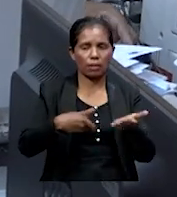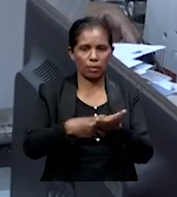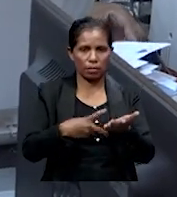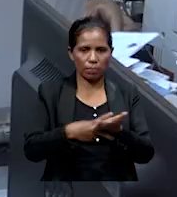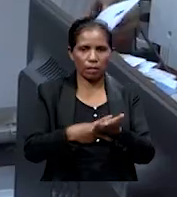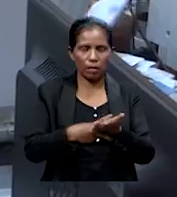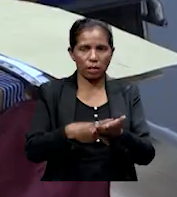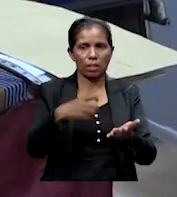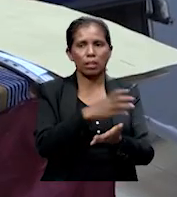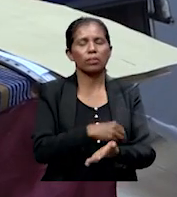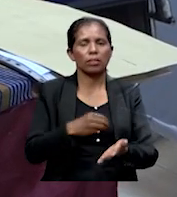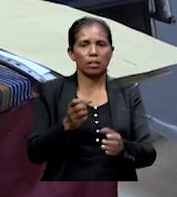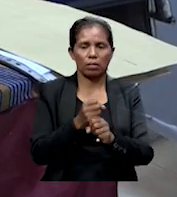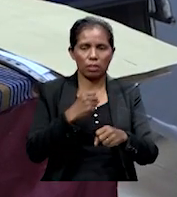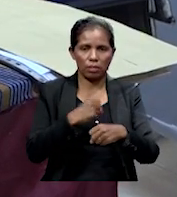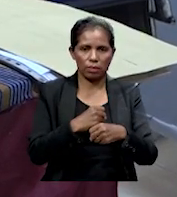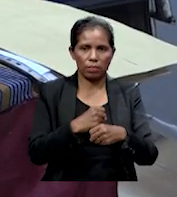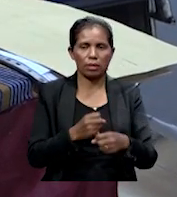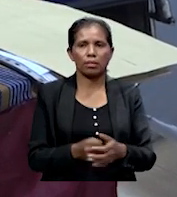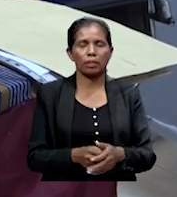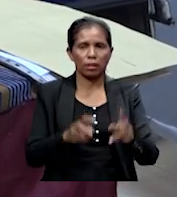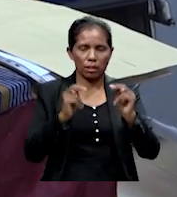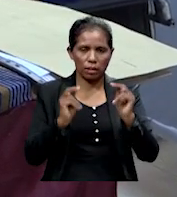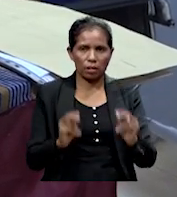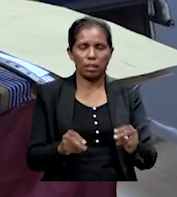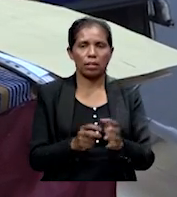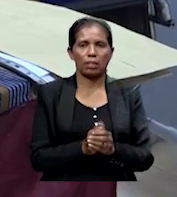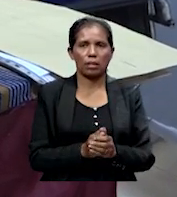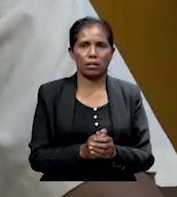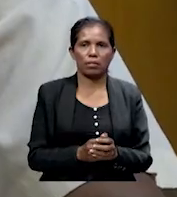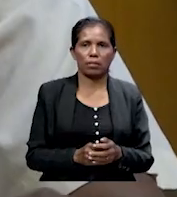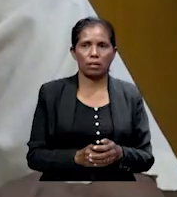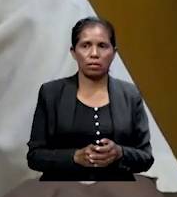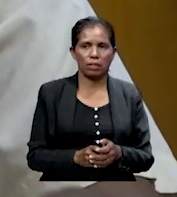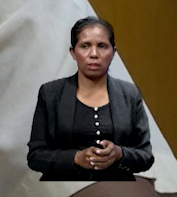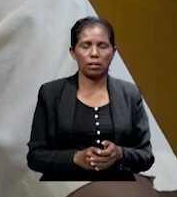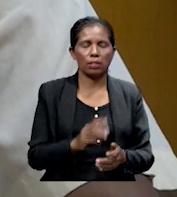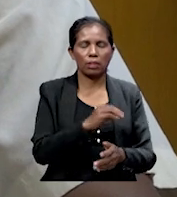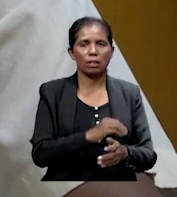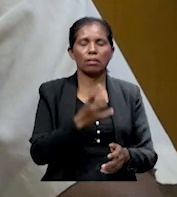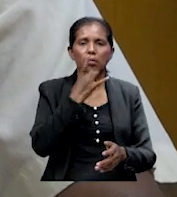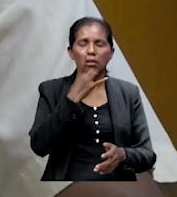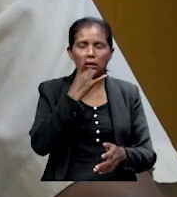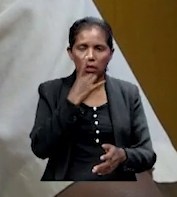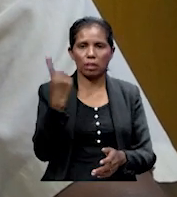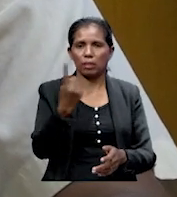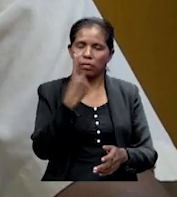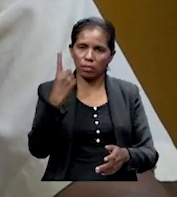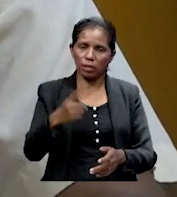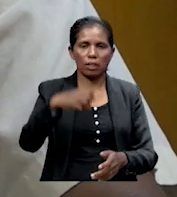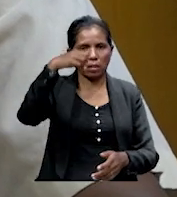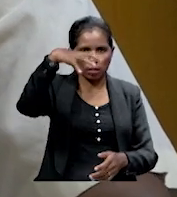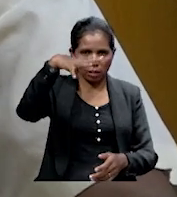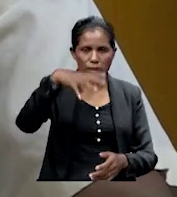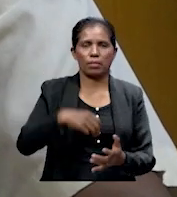ida neve digitalizado. E tem que assegurar o eletricidade da neve estável, lá bem mate. Quando